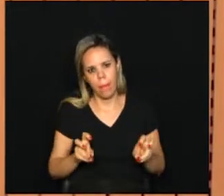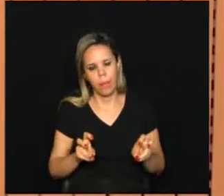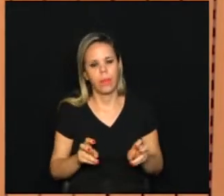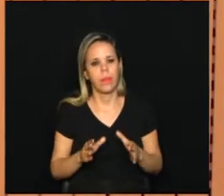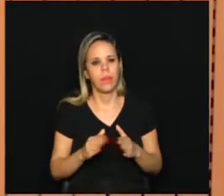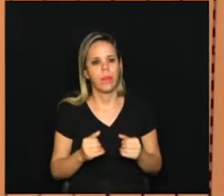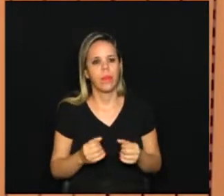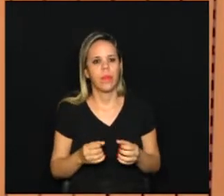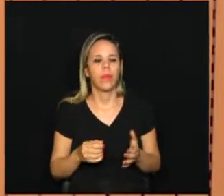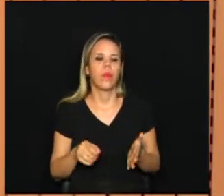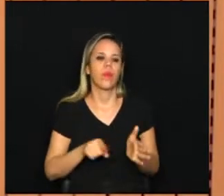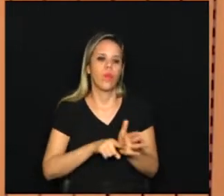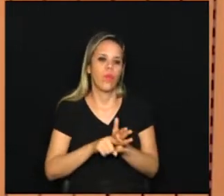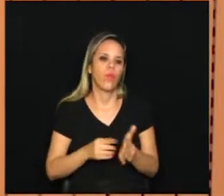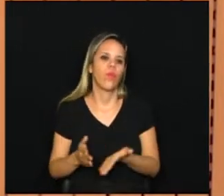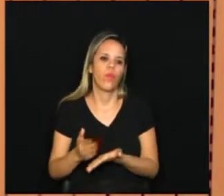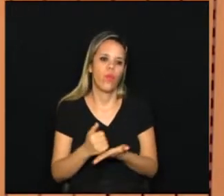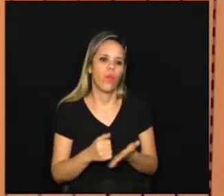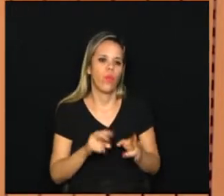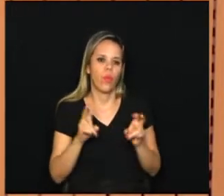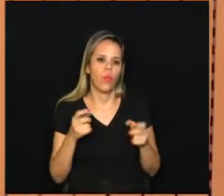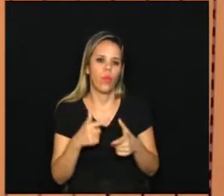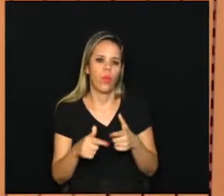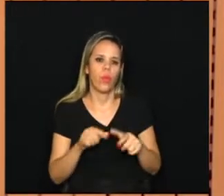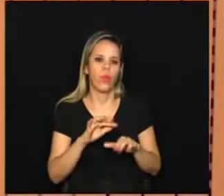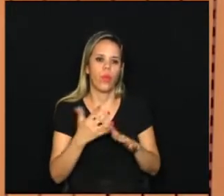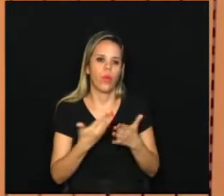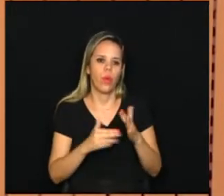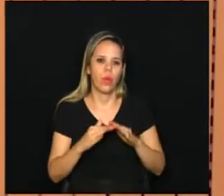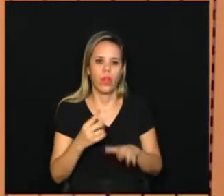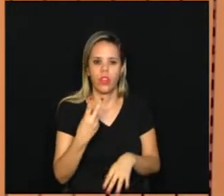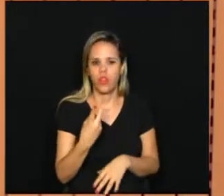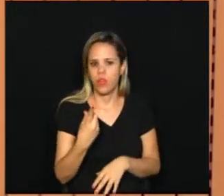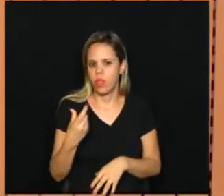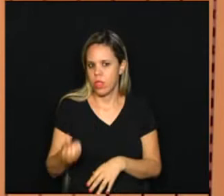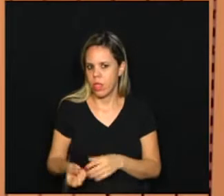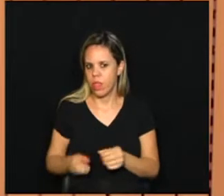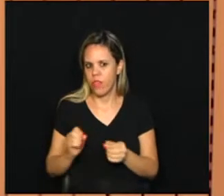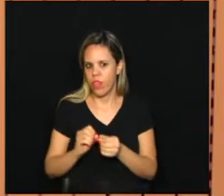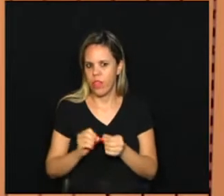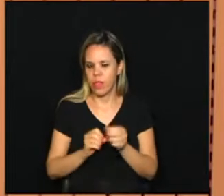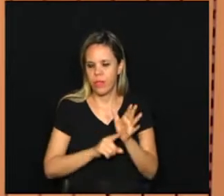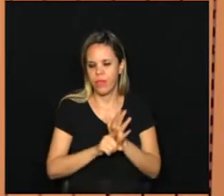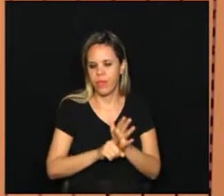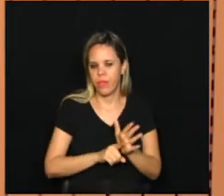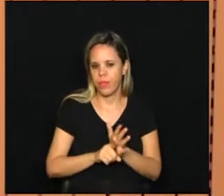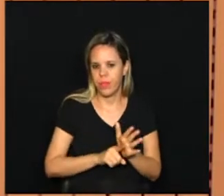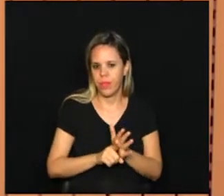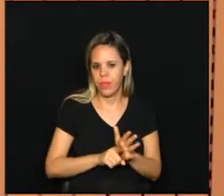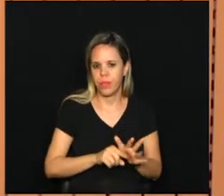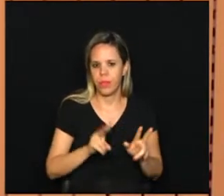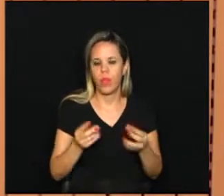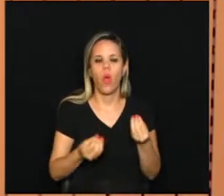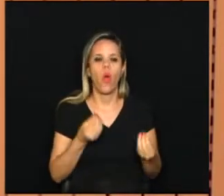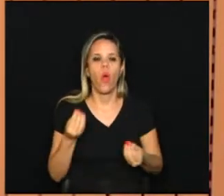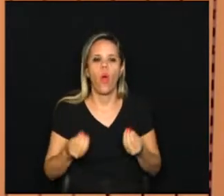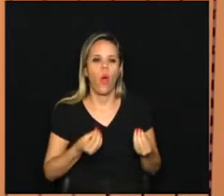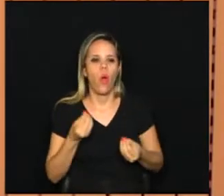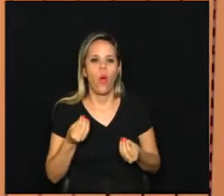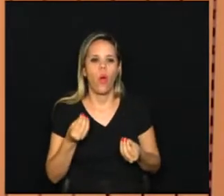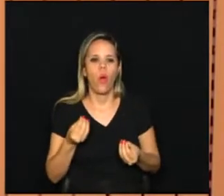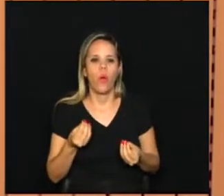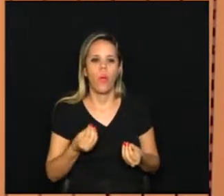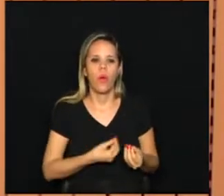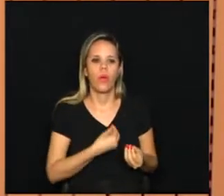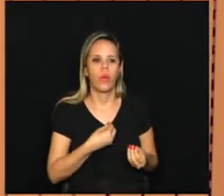alguns dados, né? Justamente sobre o ambiente escolar. Em 2016 foi realizada uma pesquisa sobre como que é o ambiente